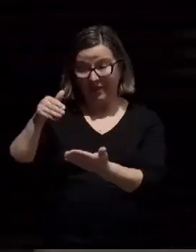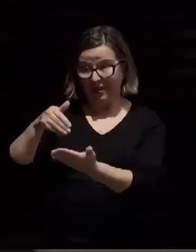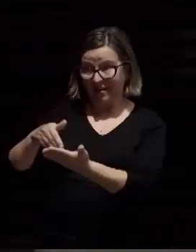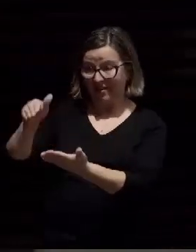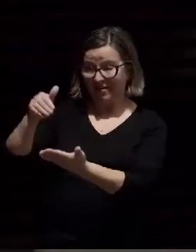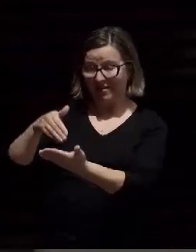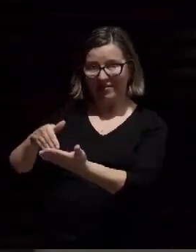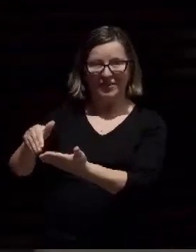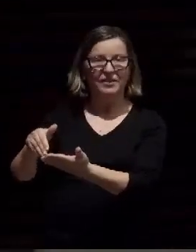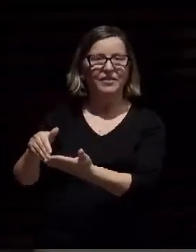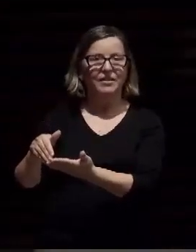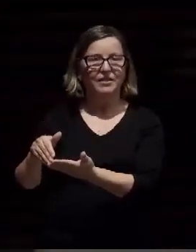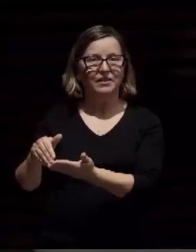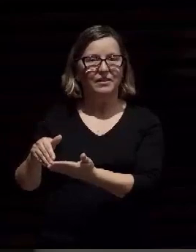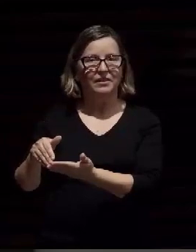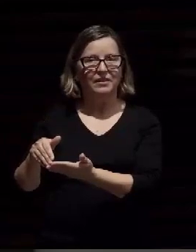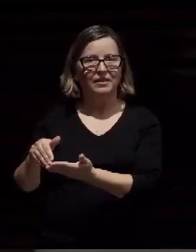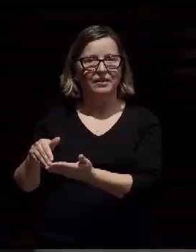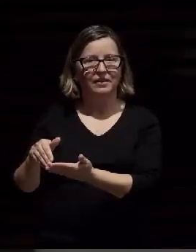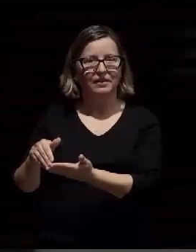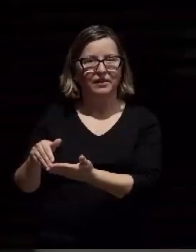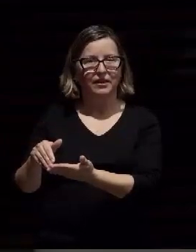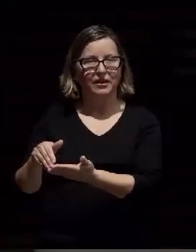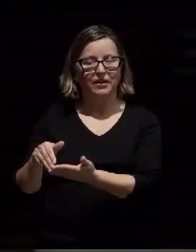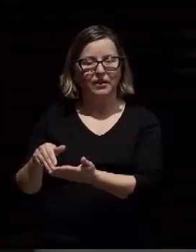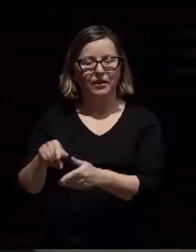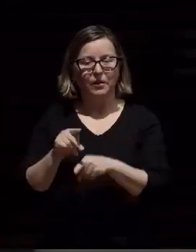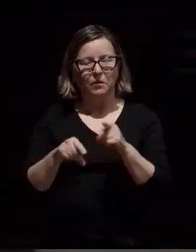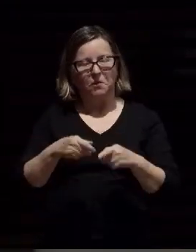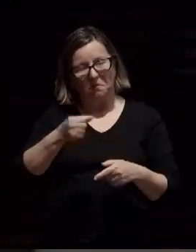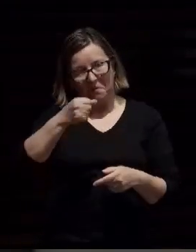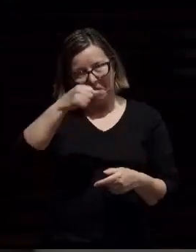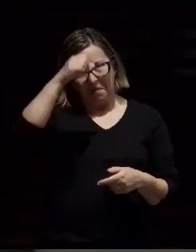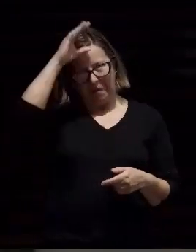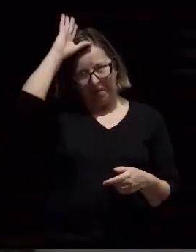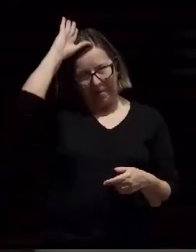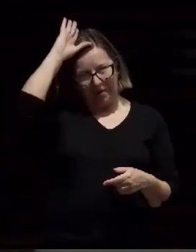expulsasse os odiados romanos,